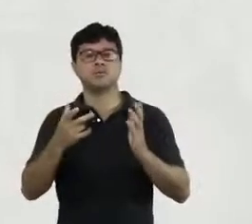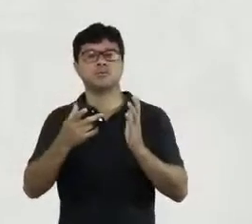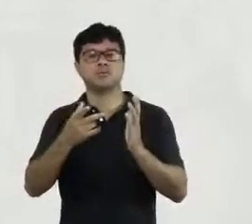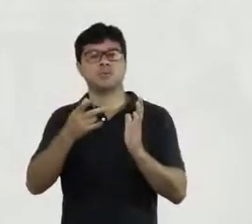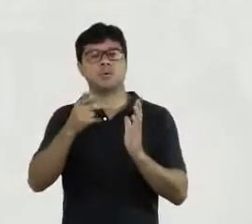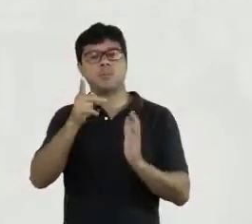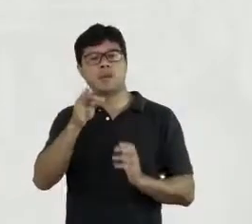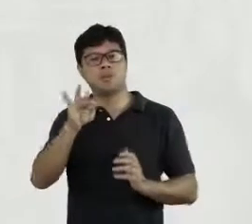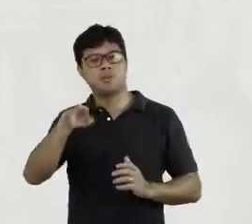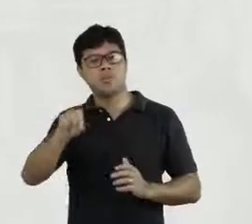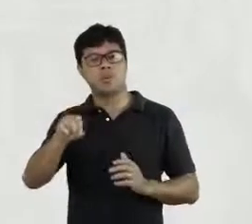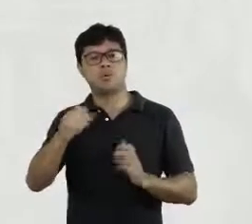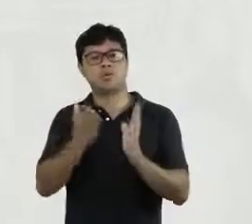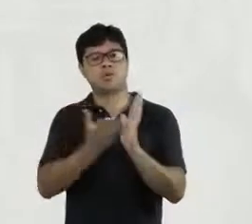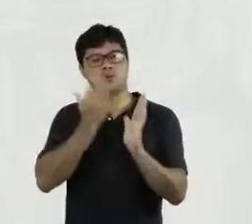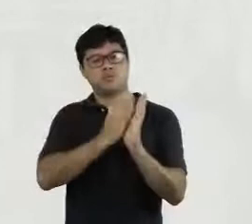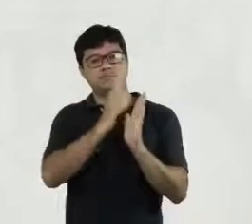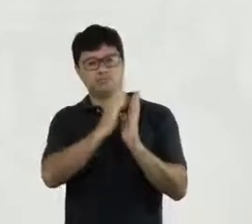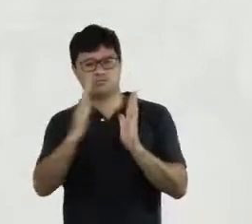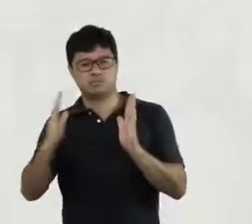bibliográfico.